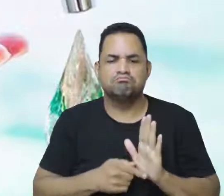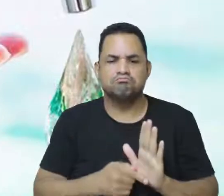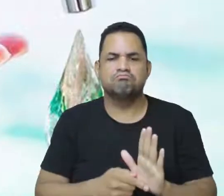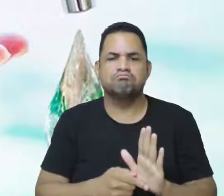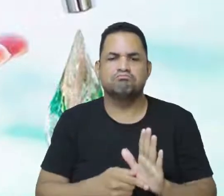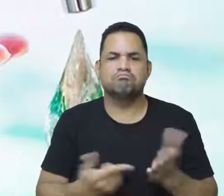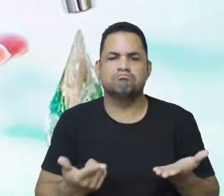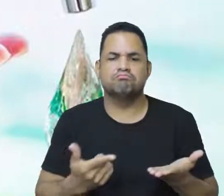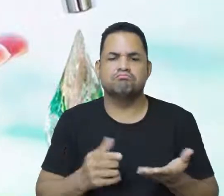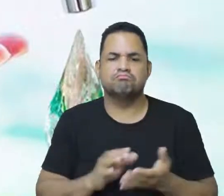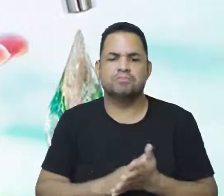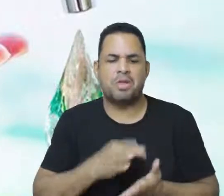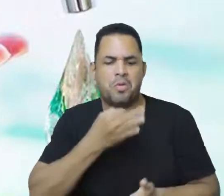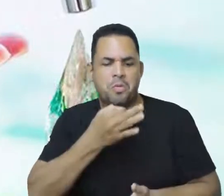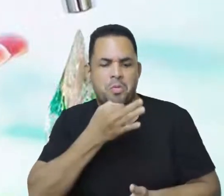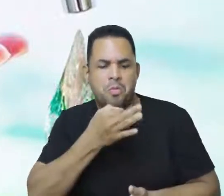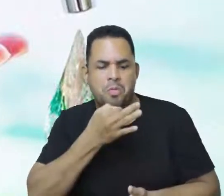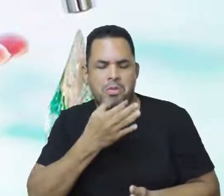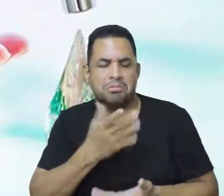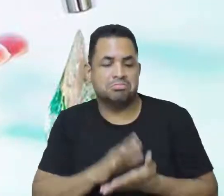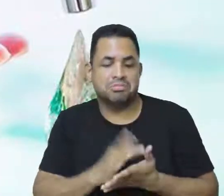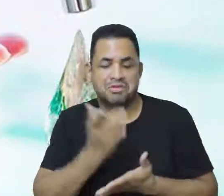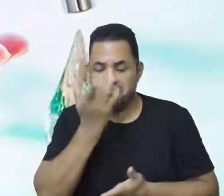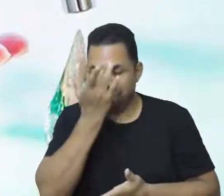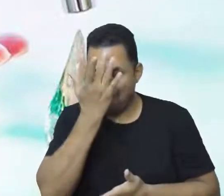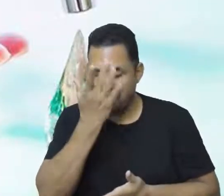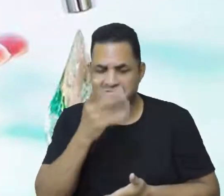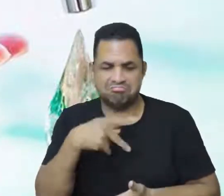Fazer críticas ao próximo é muito fácil.